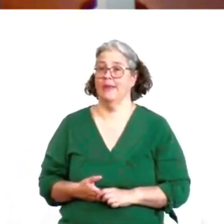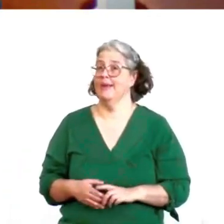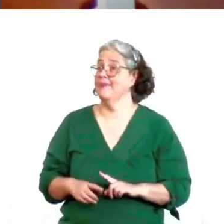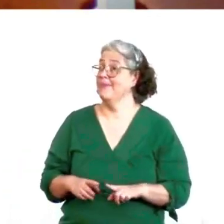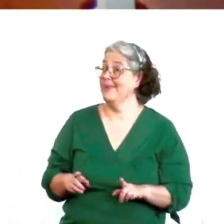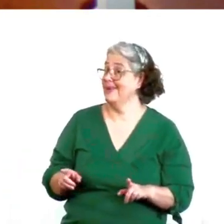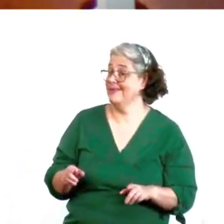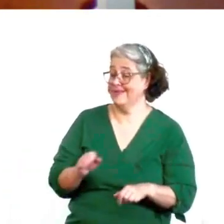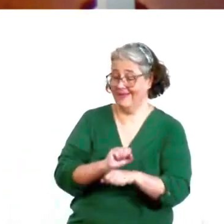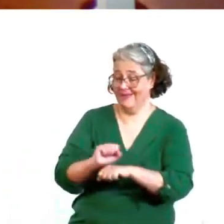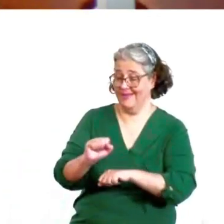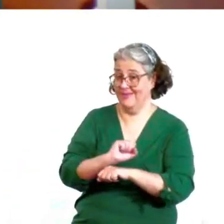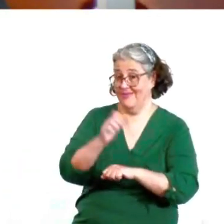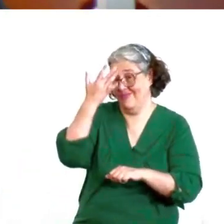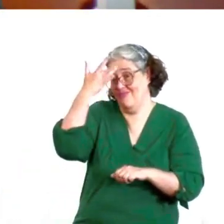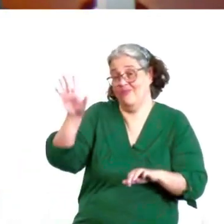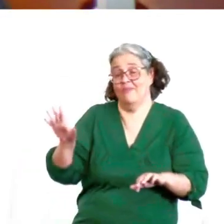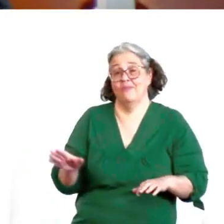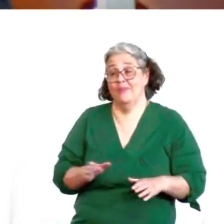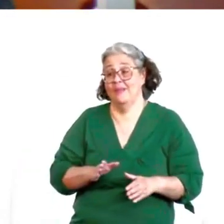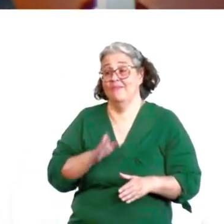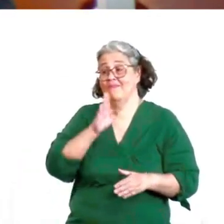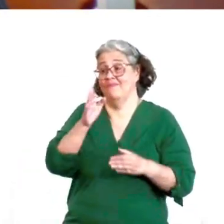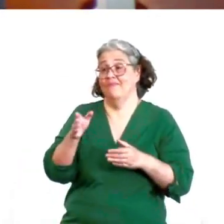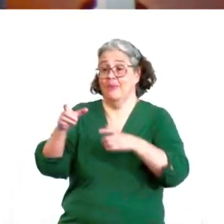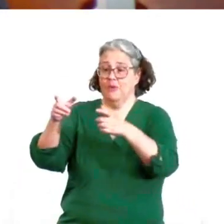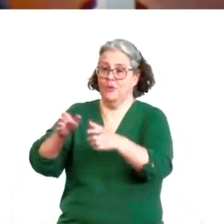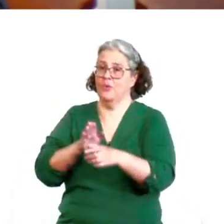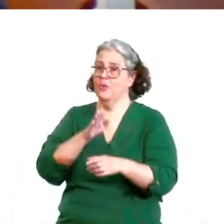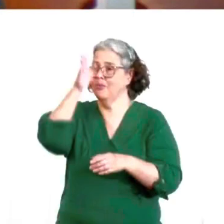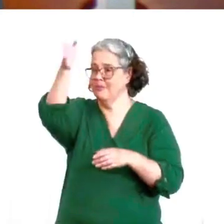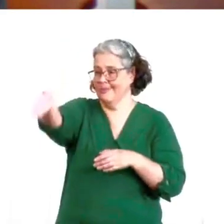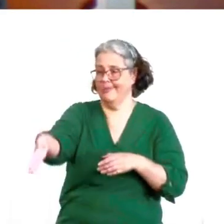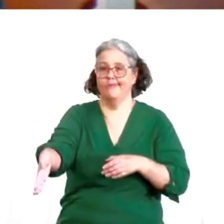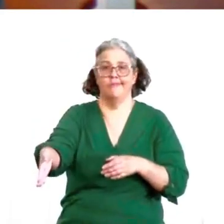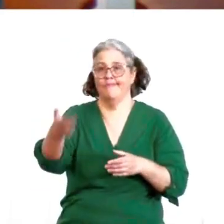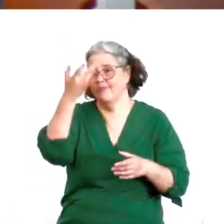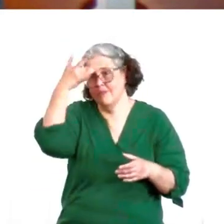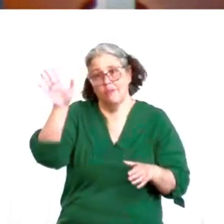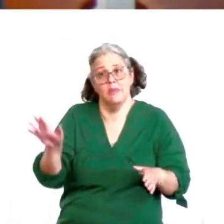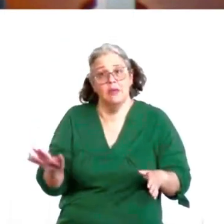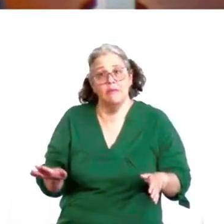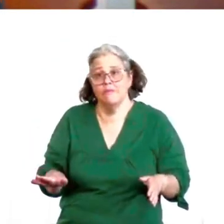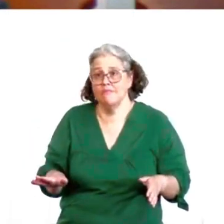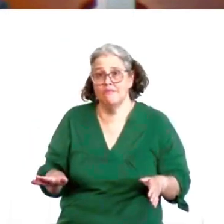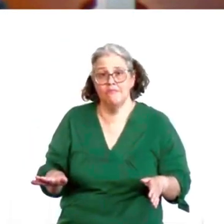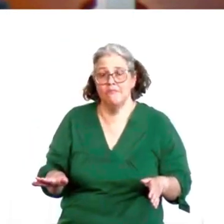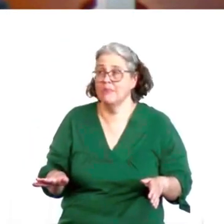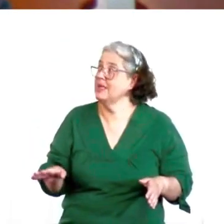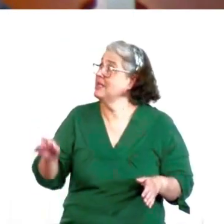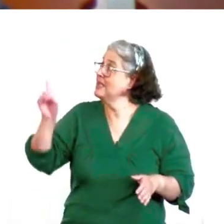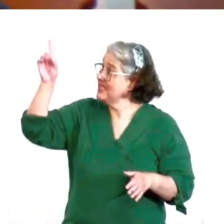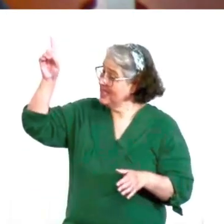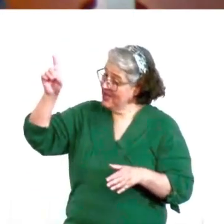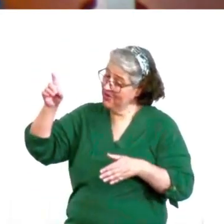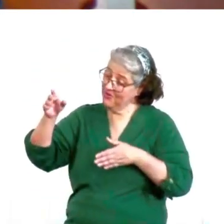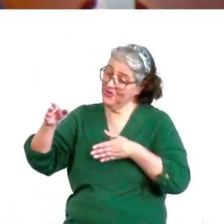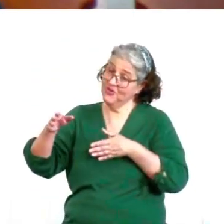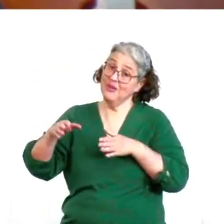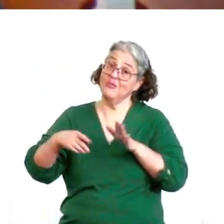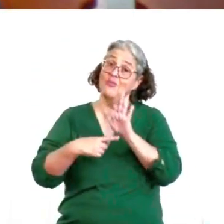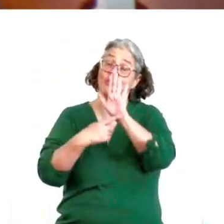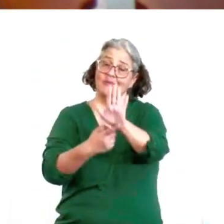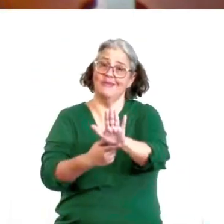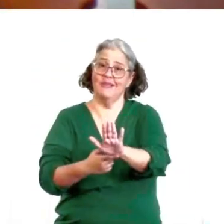ele que o povo que Deus vai abençoar através dessa descendência numerosa que vai